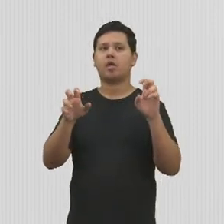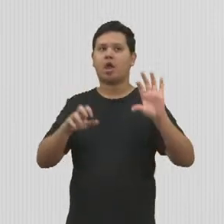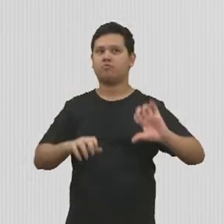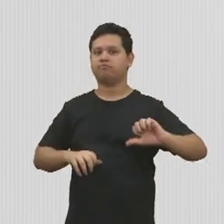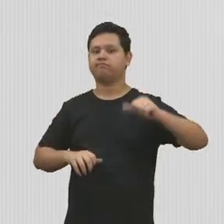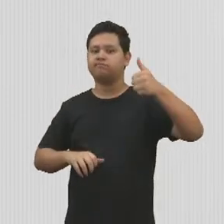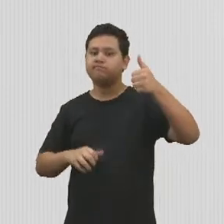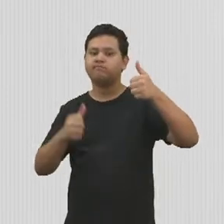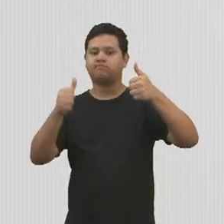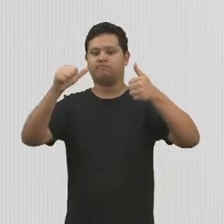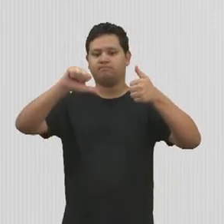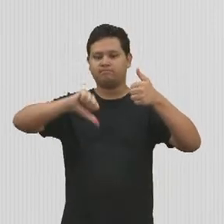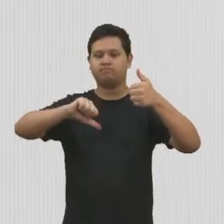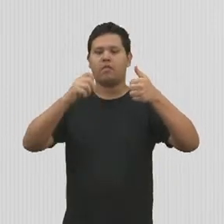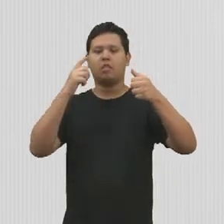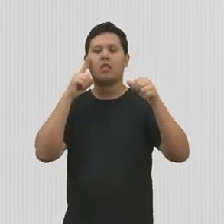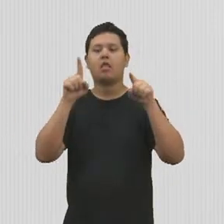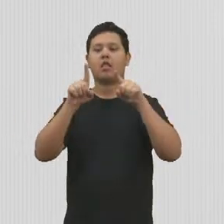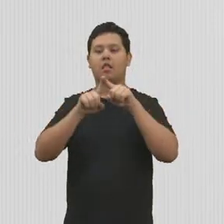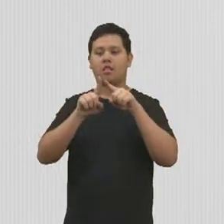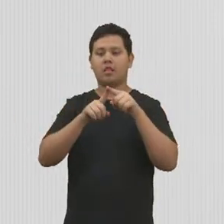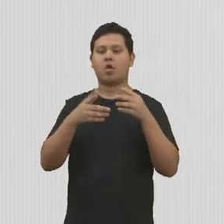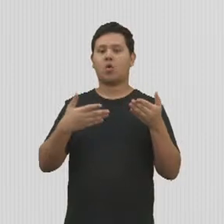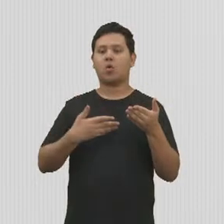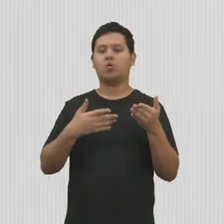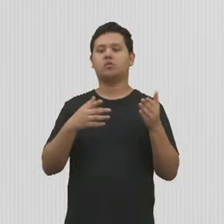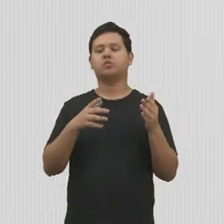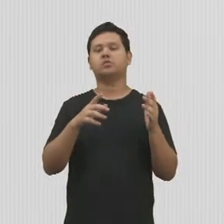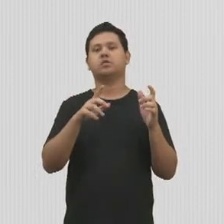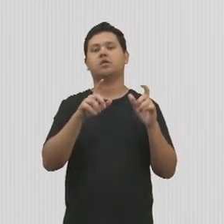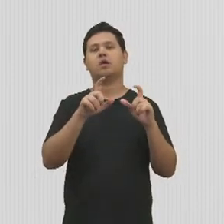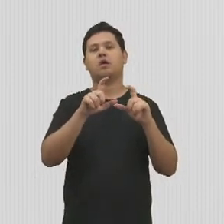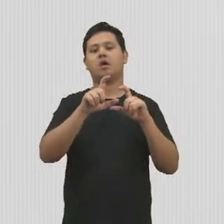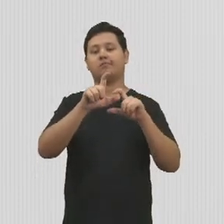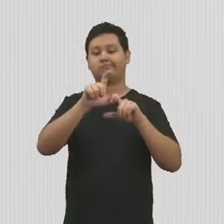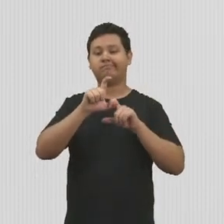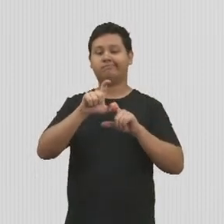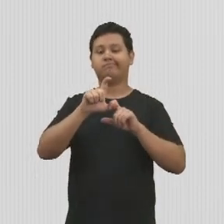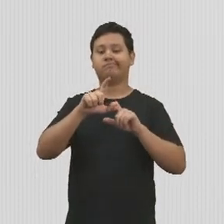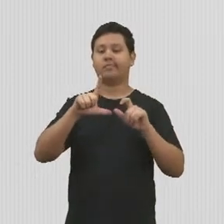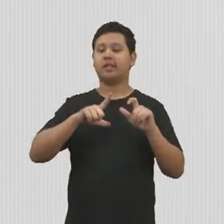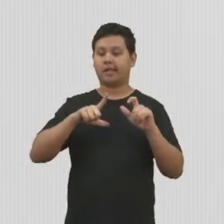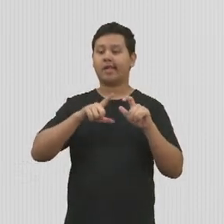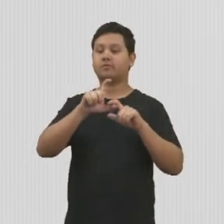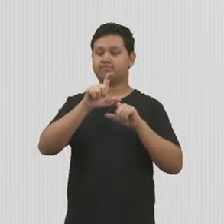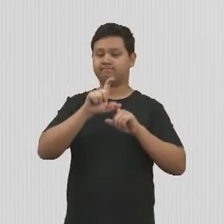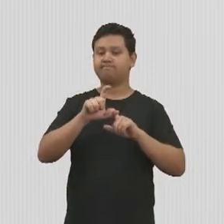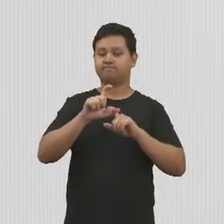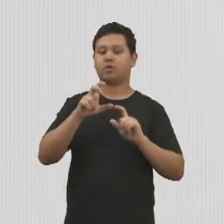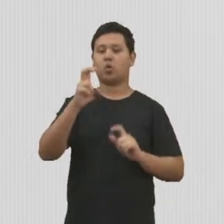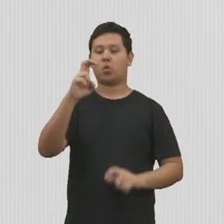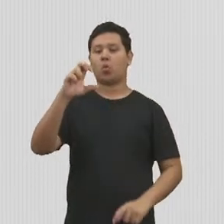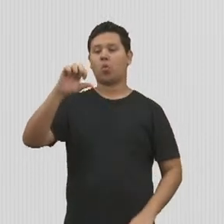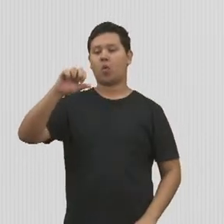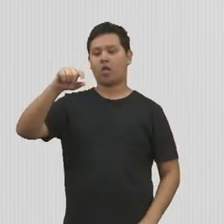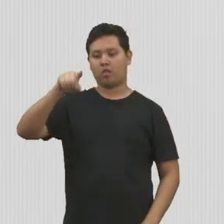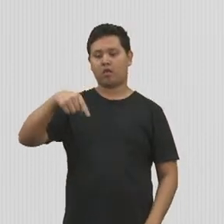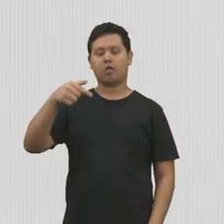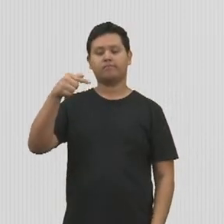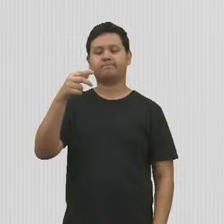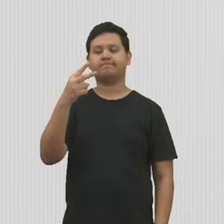tanto a dívida consolidada, que hoje está em torno de 59%, o parâmetro de pessoal e encargos,